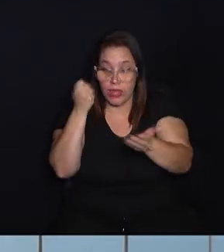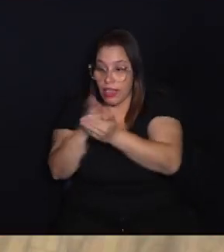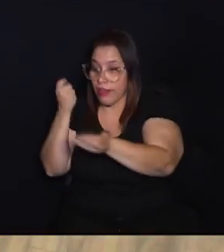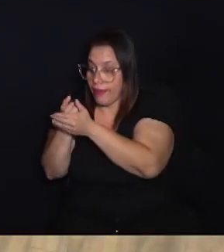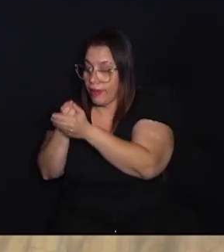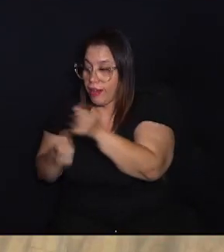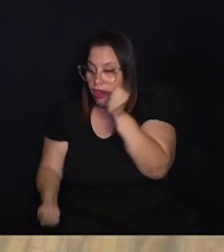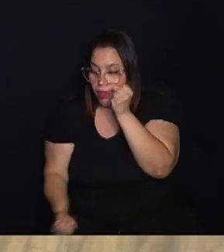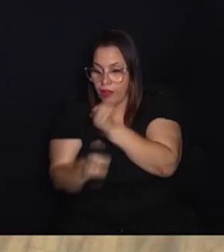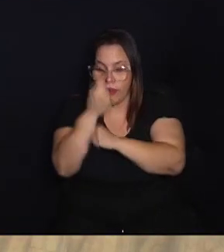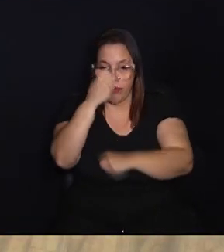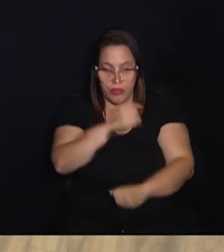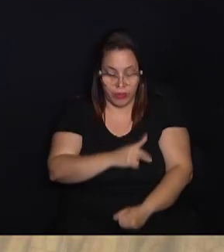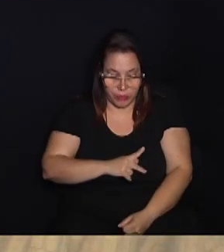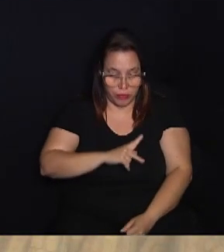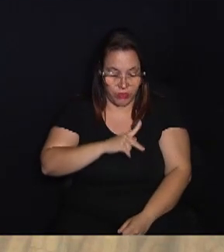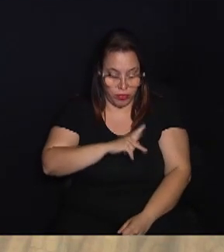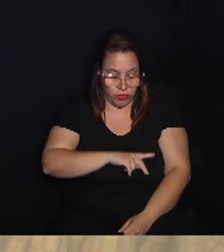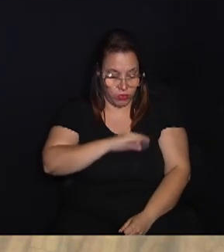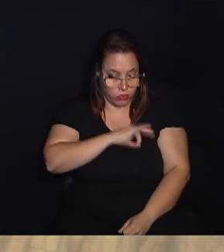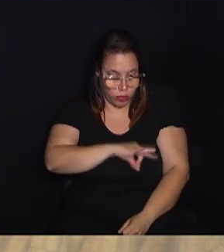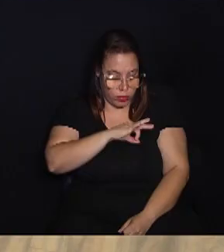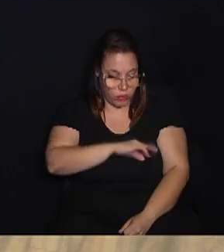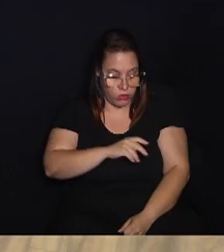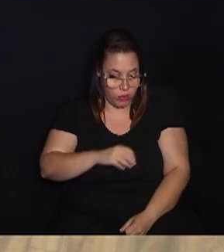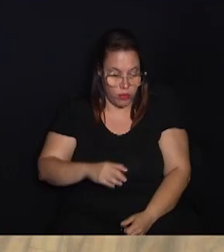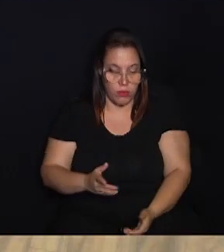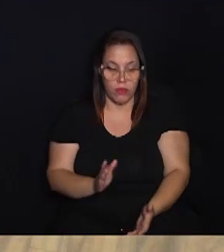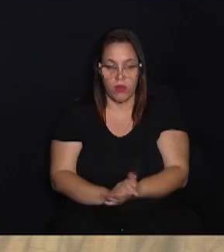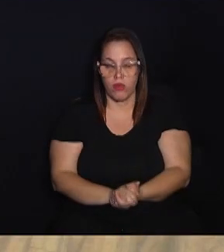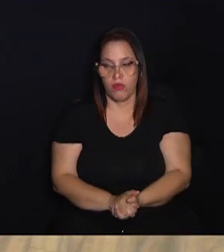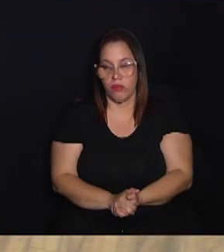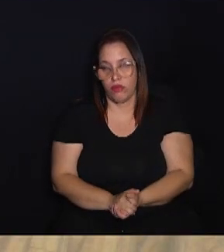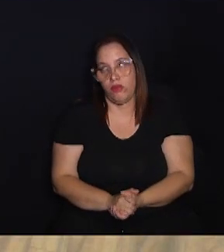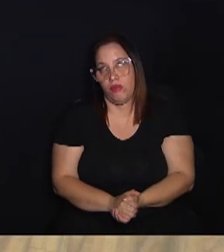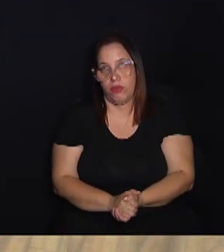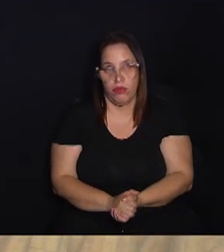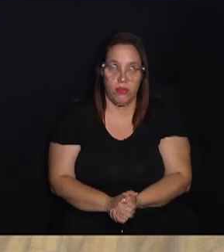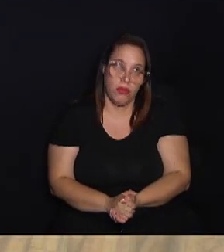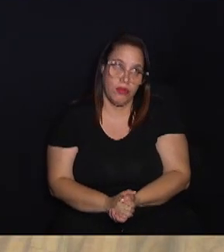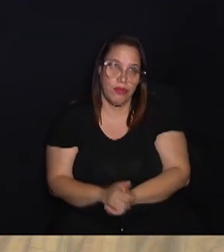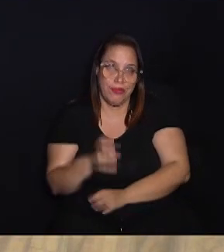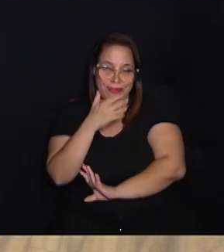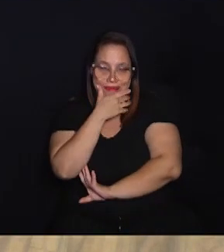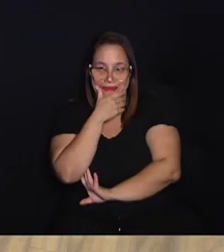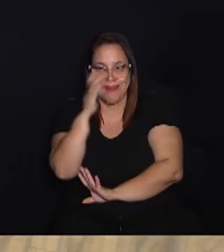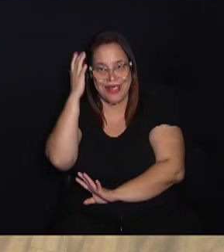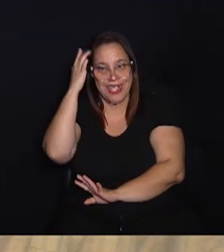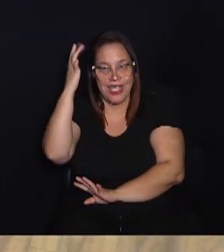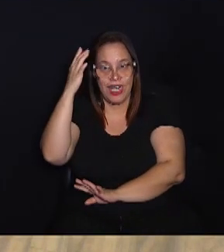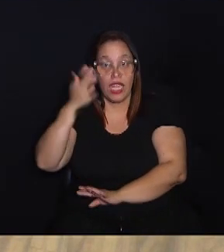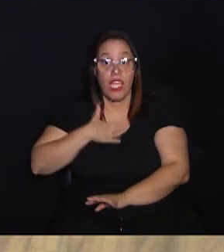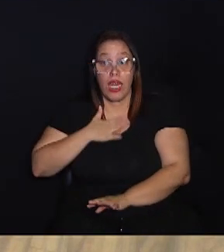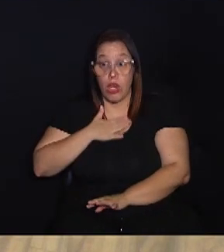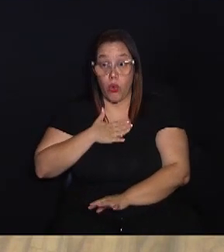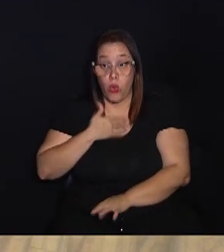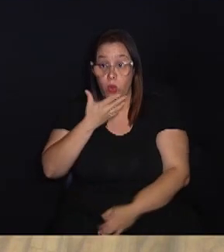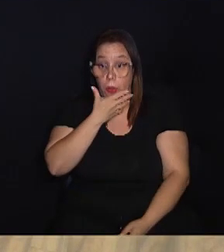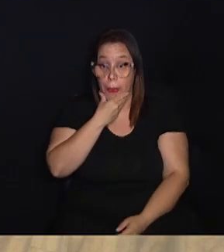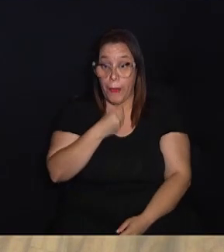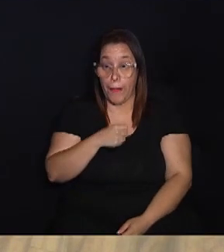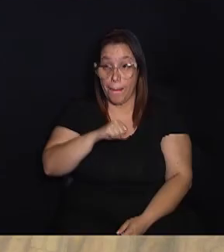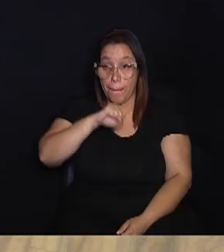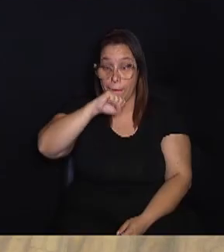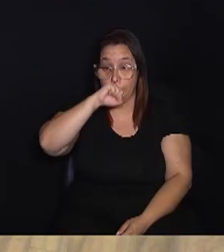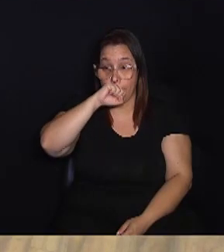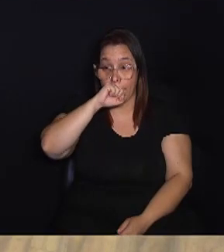da Polícia Federal com cargas de cigarro eletrônico. E as pessoas... Então, assim, eu imagino assim, eu sou um pai, né? Eu tenho